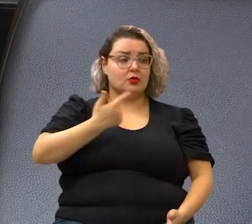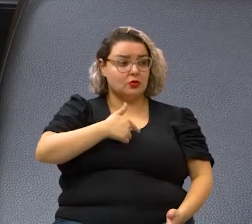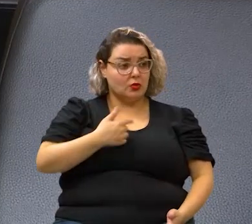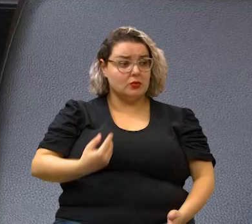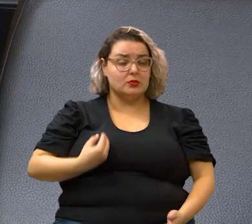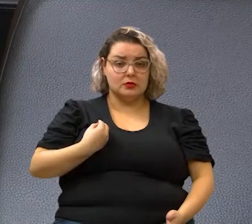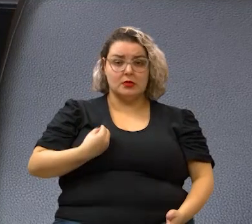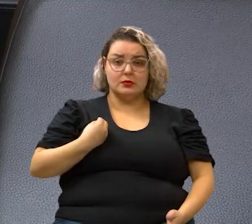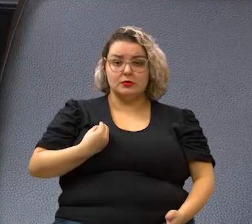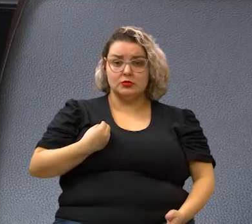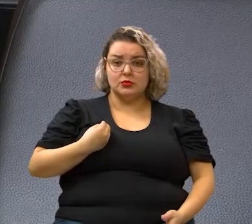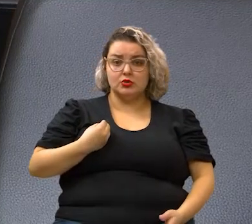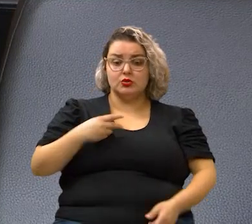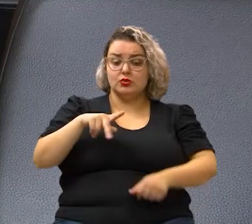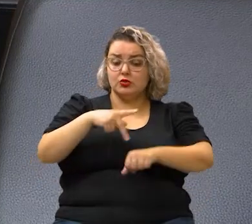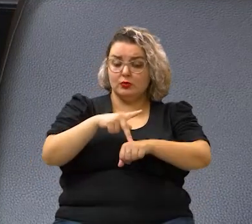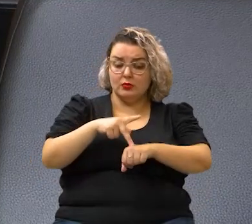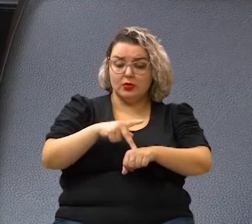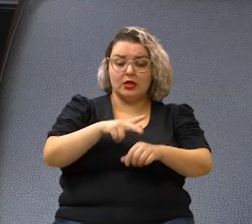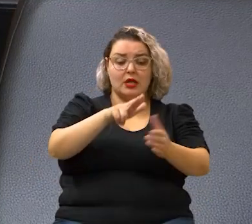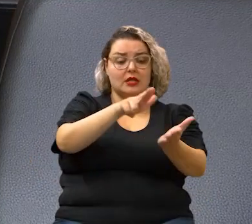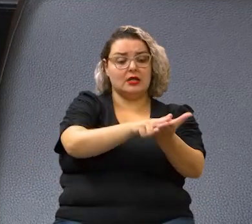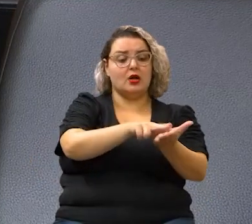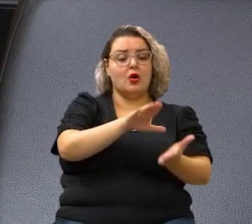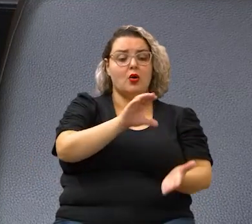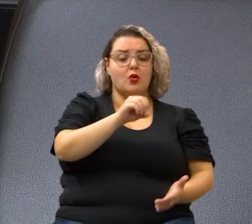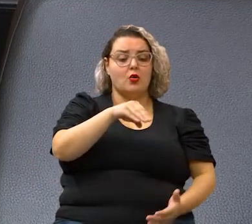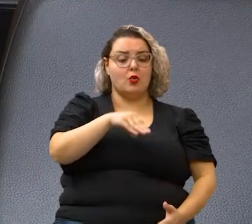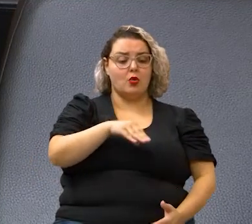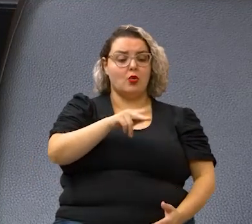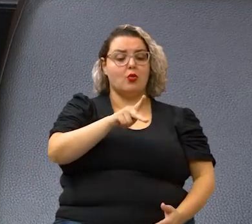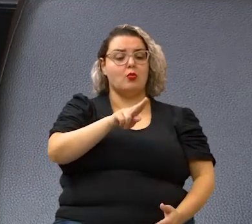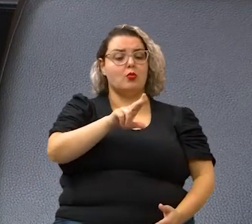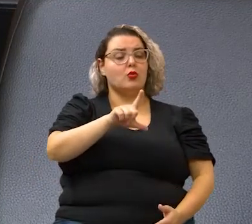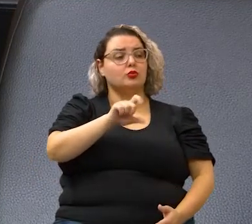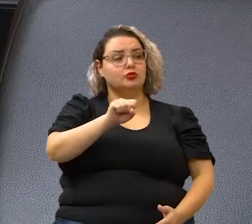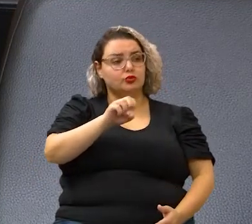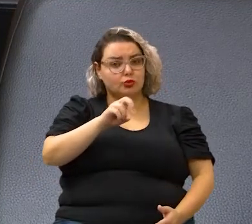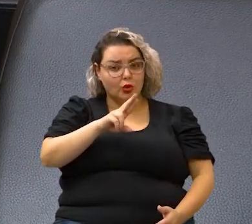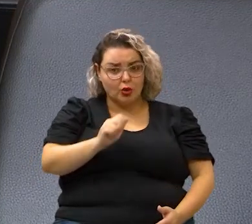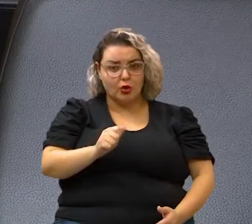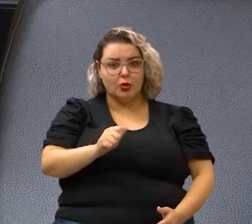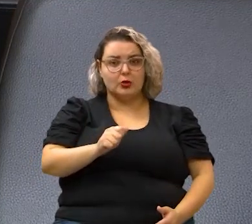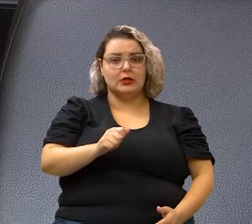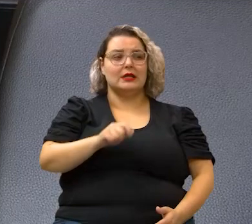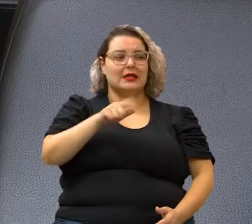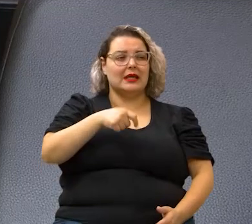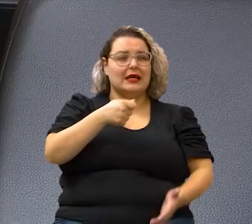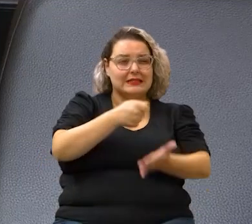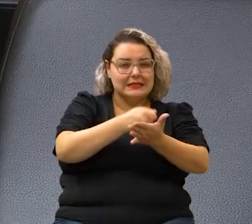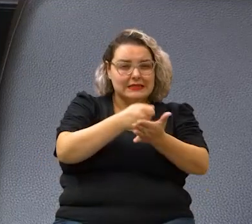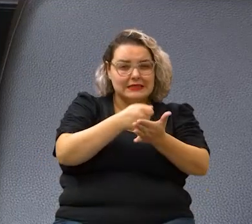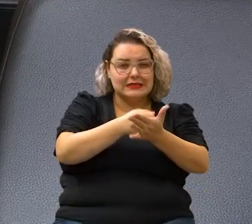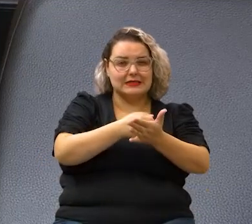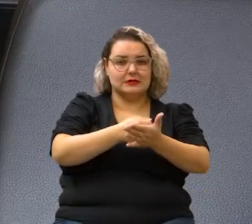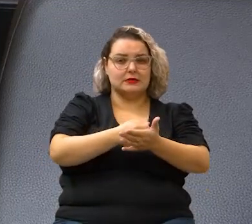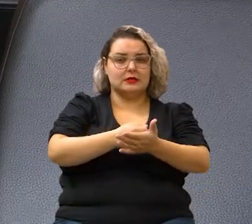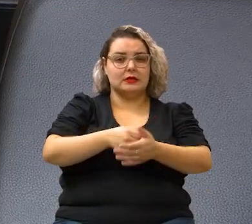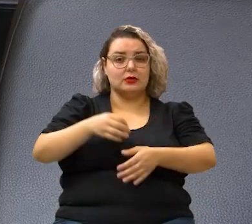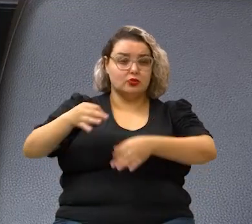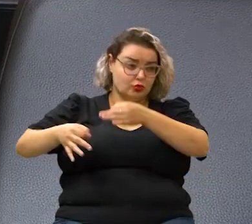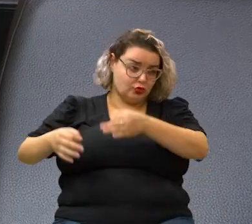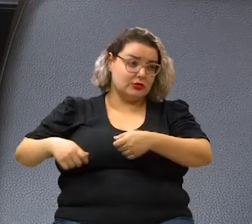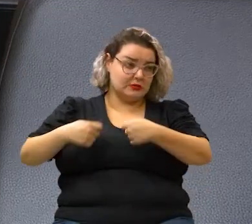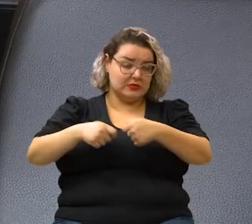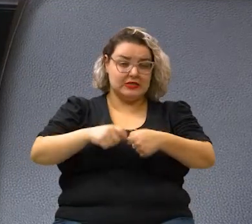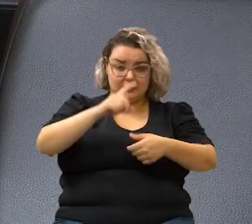Nós vivemos um país onde a internação compulsória, que é aquela internação à força, através de uma medida judicial, é pouco